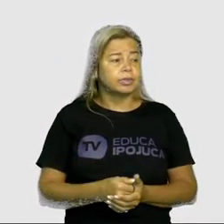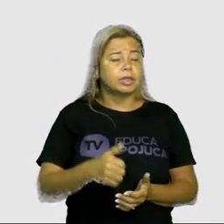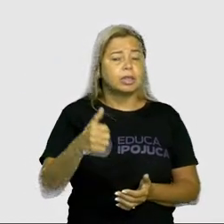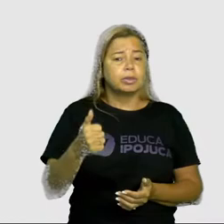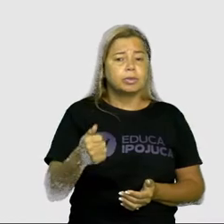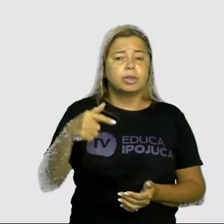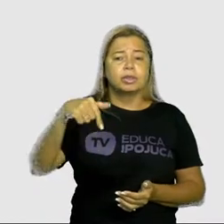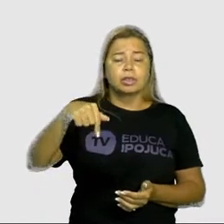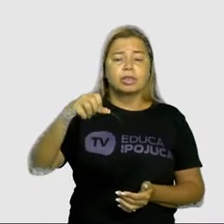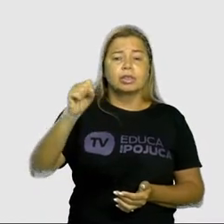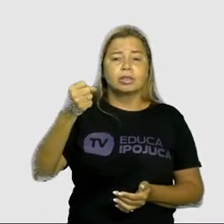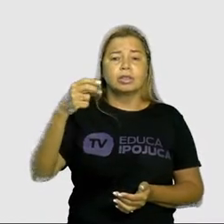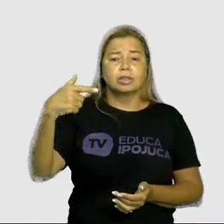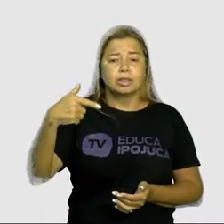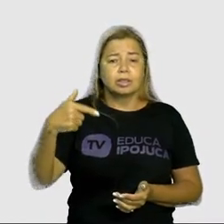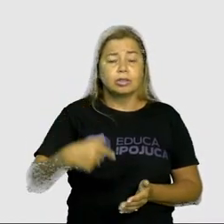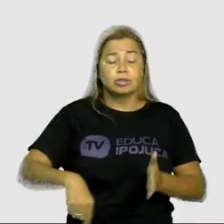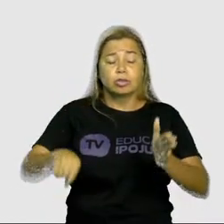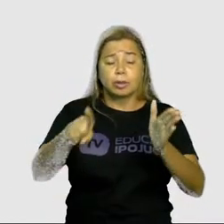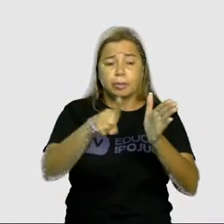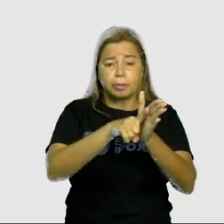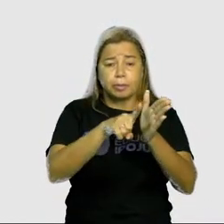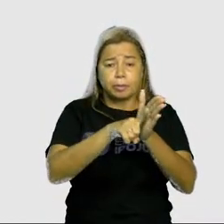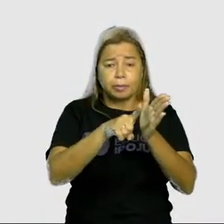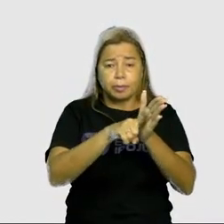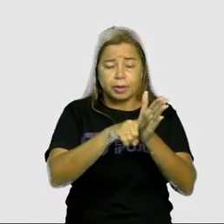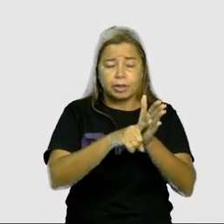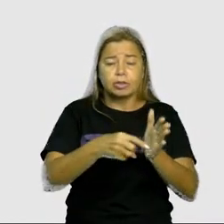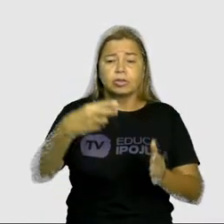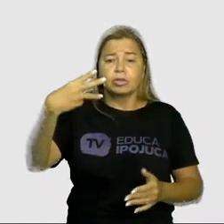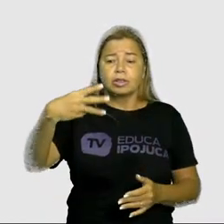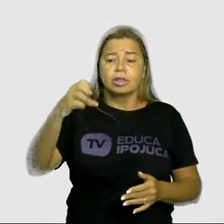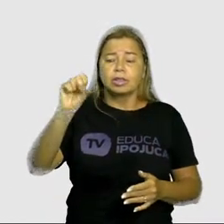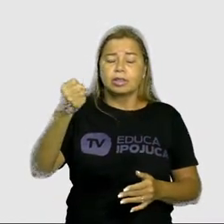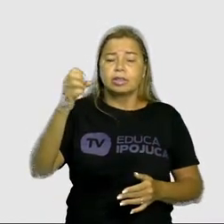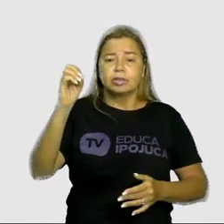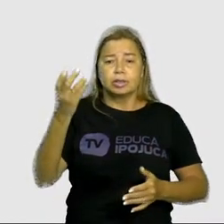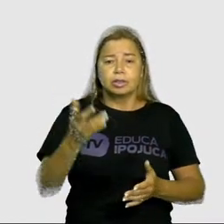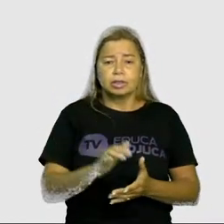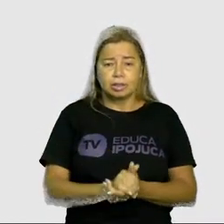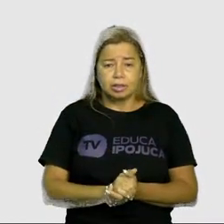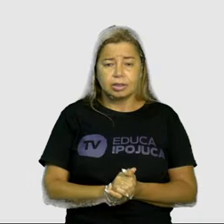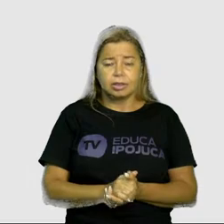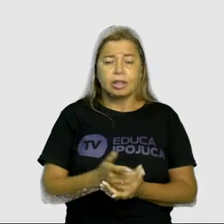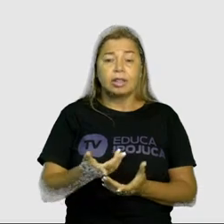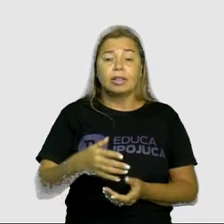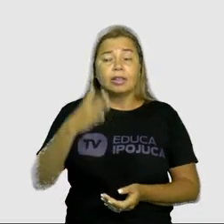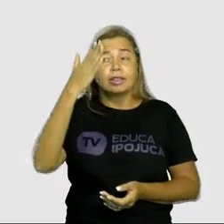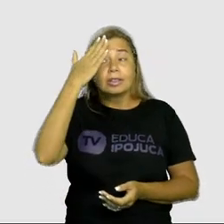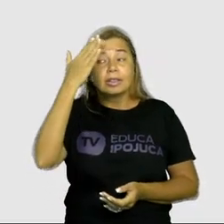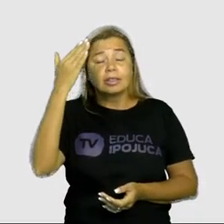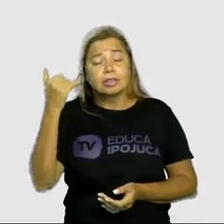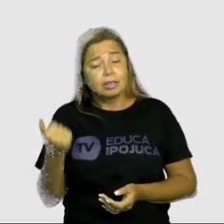380, eu vou descobrir a parcela, os pontos que Marcos tem.